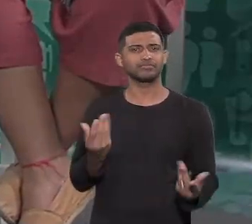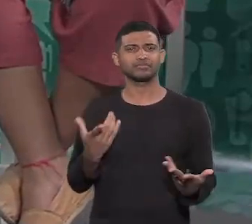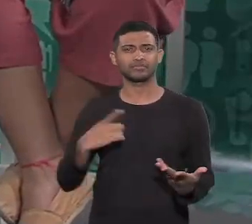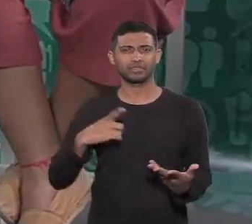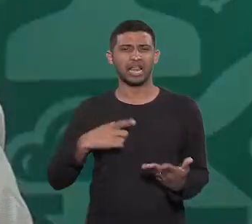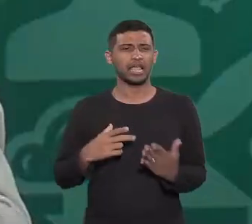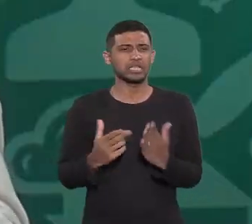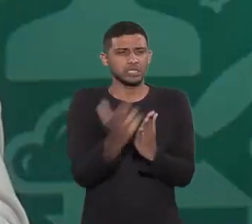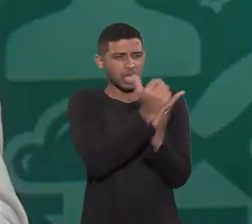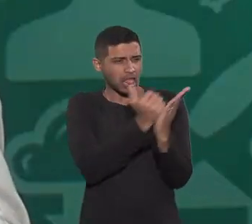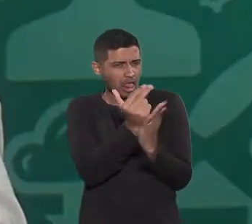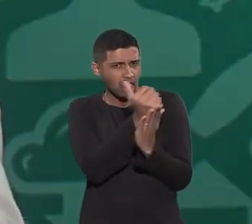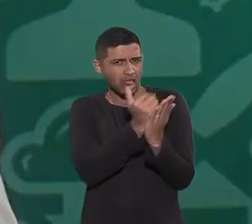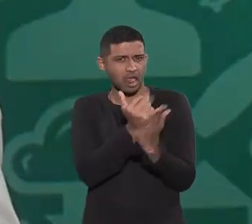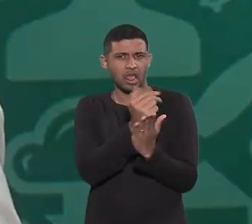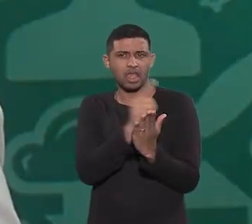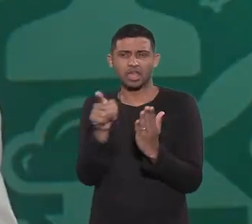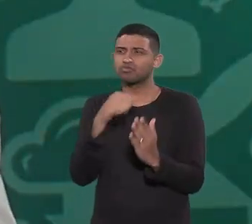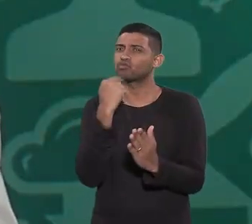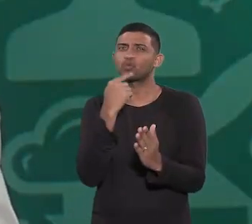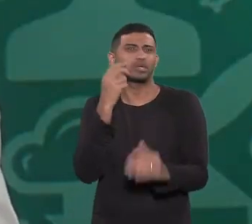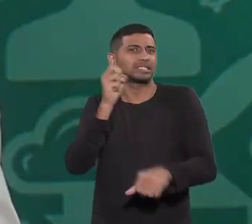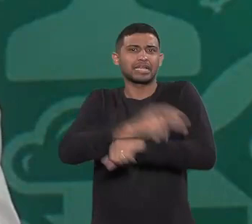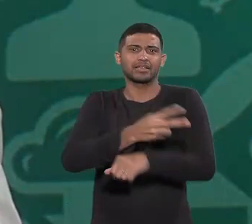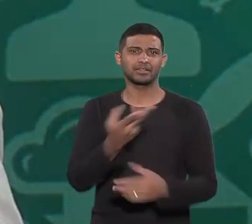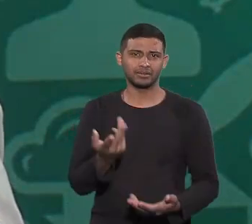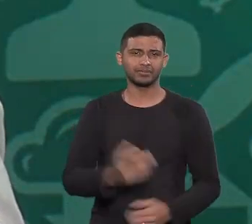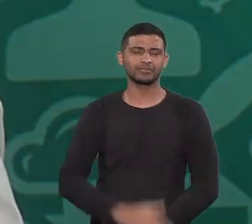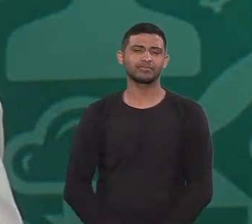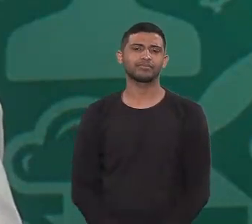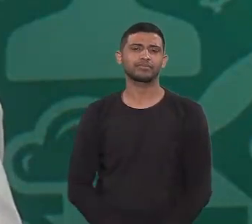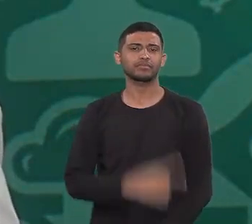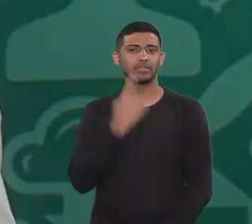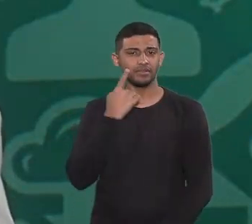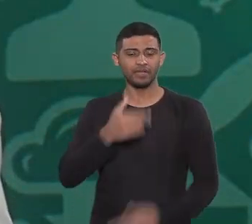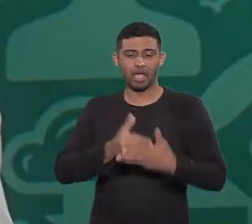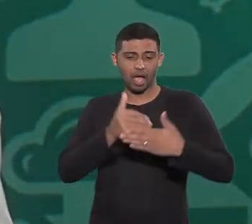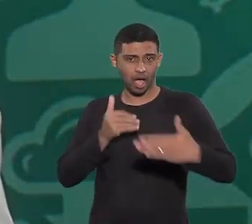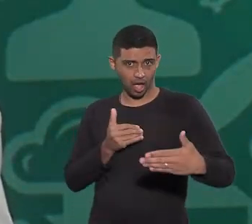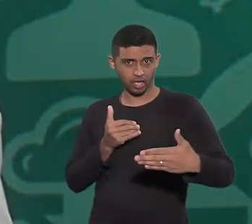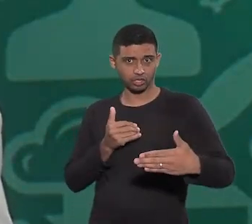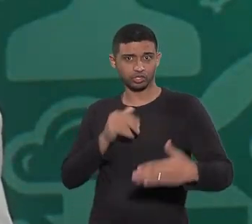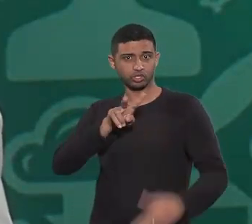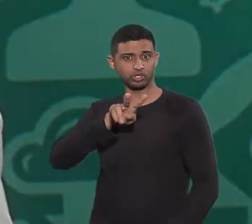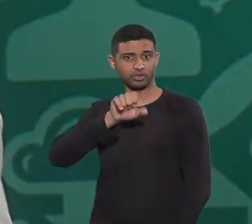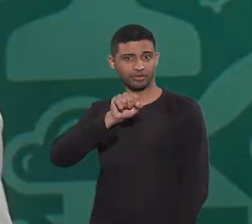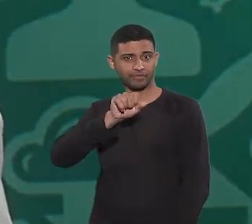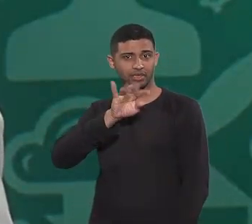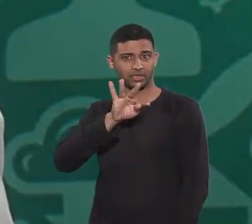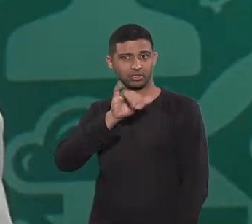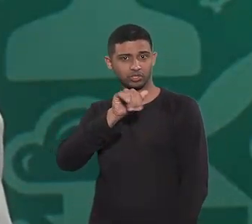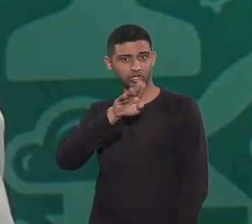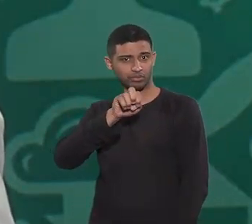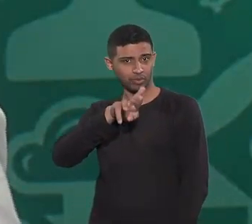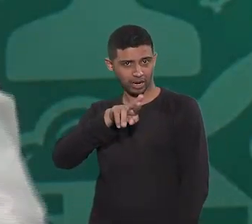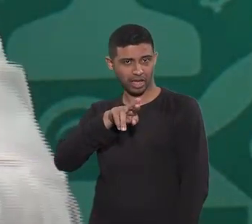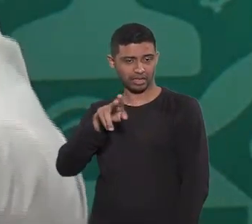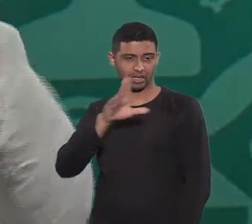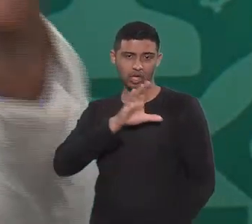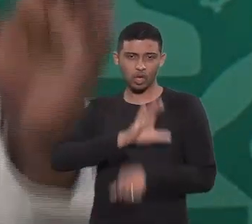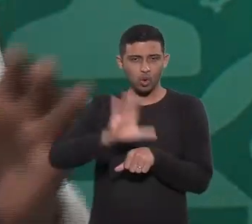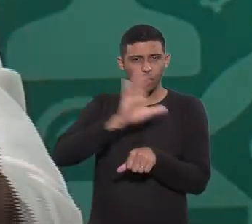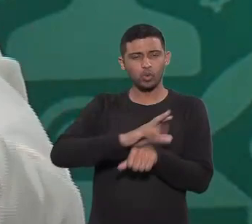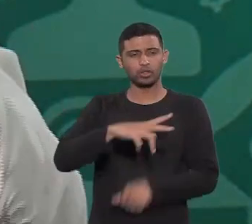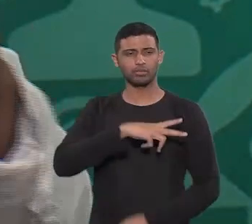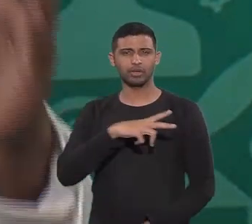fazem caricaturas daquele aluno que não consegue entrar. O pré-vestibular de cursinho particular